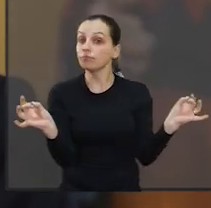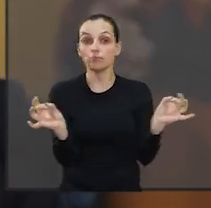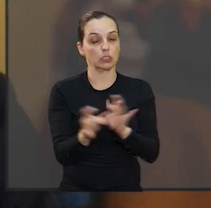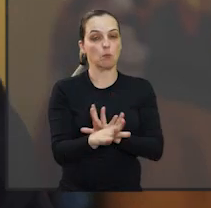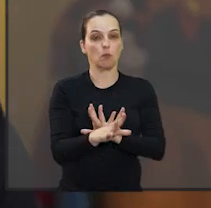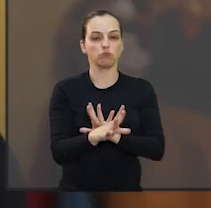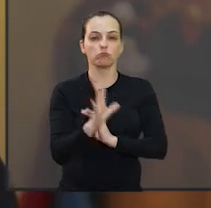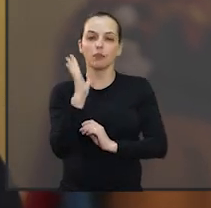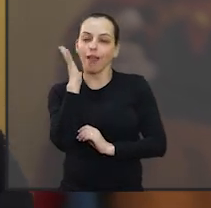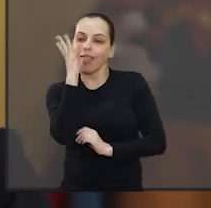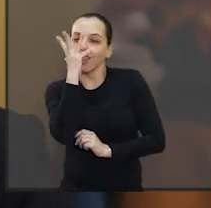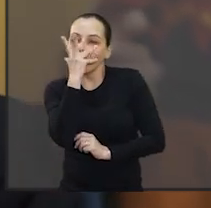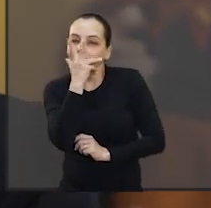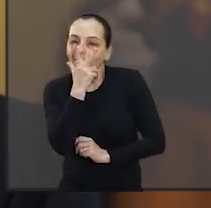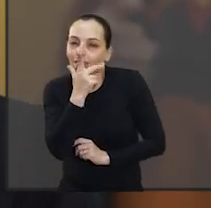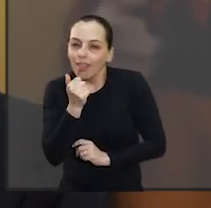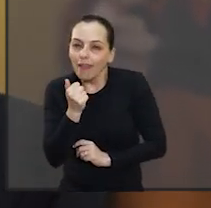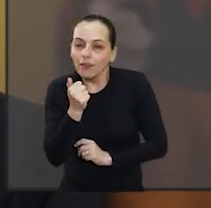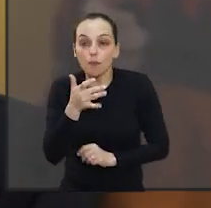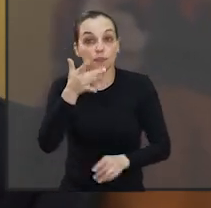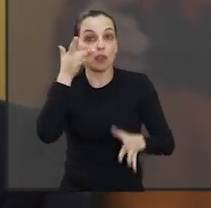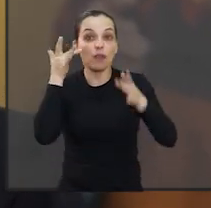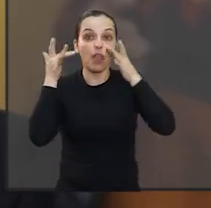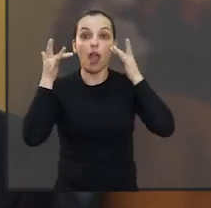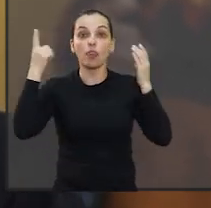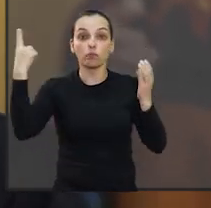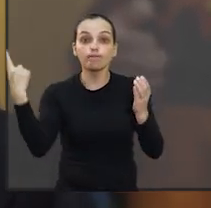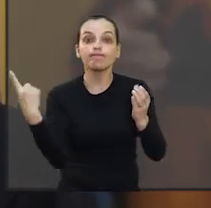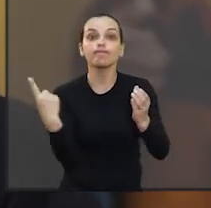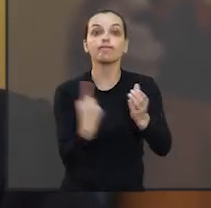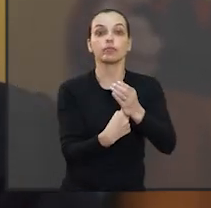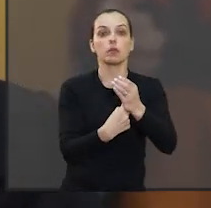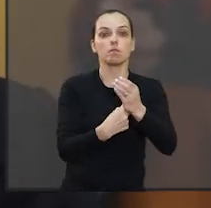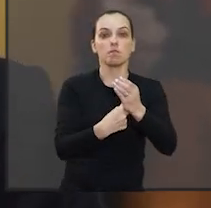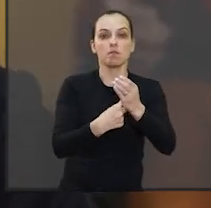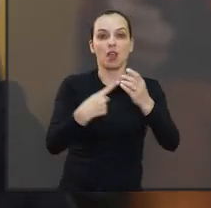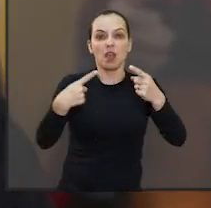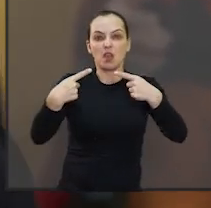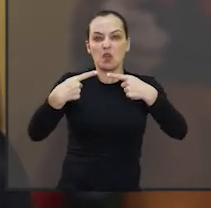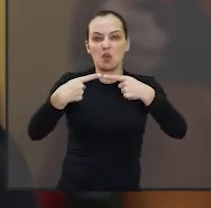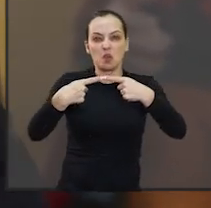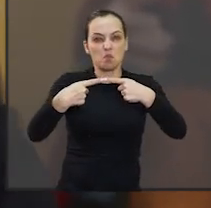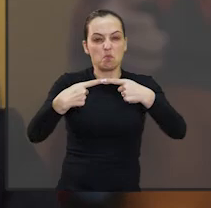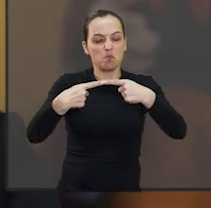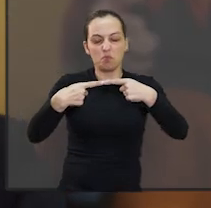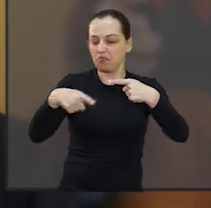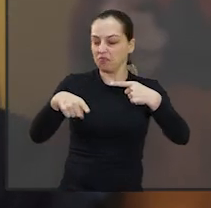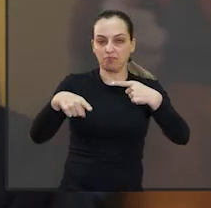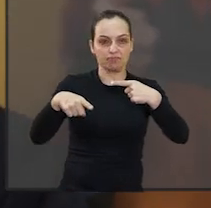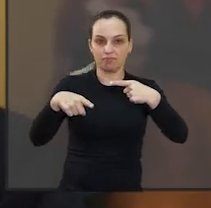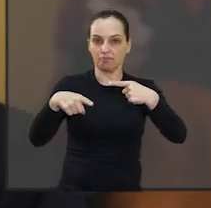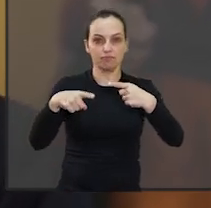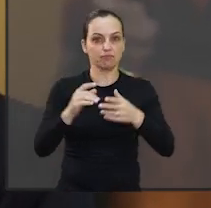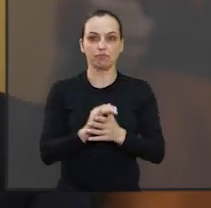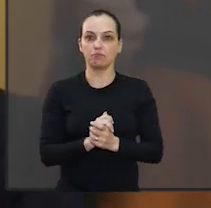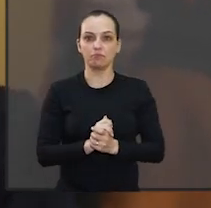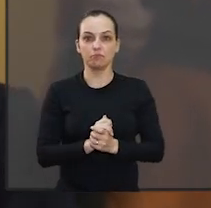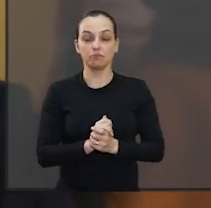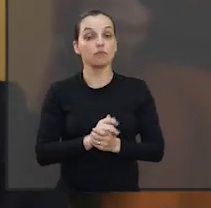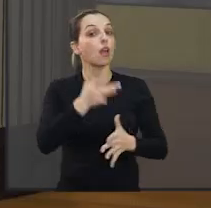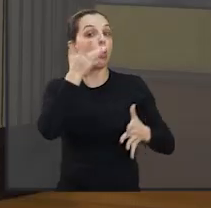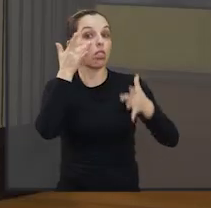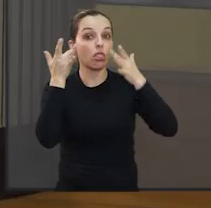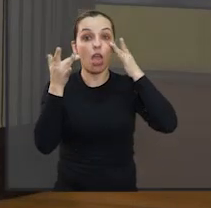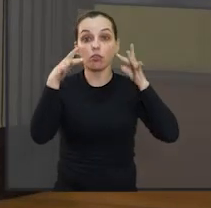começa pela história, como todo outro teatro, você começa pela história, né? Muita gente confecciona boneco e depois,